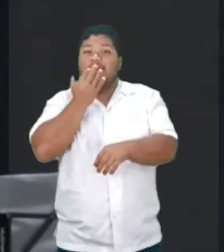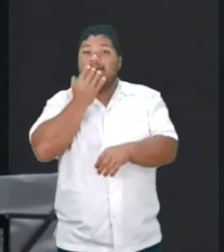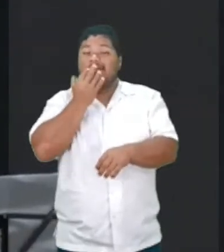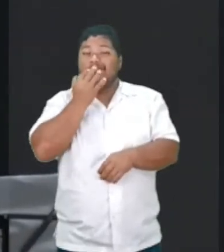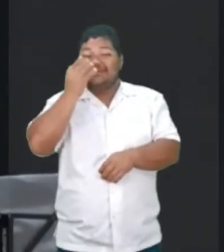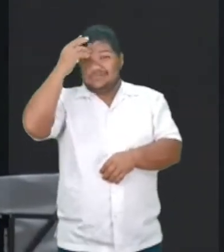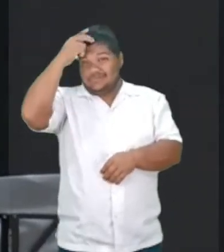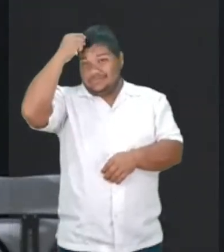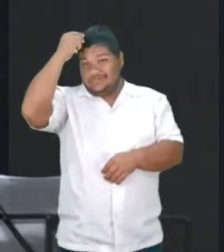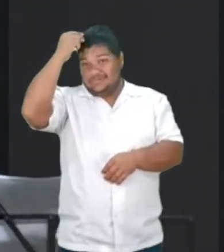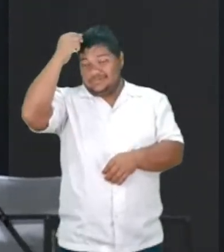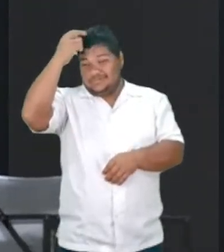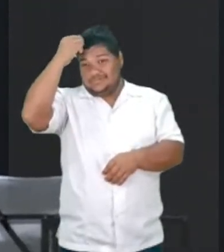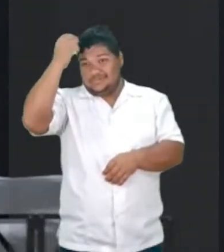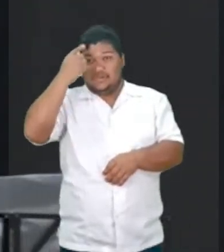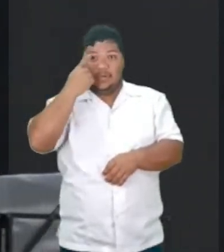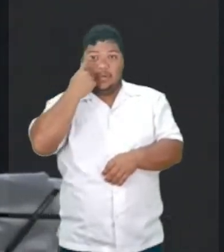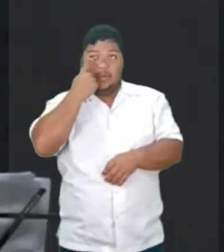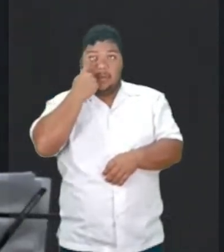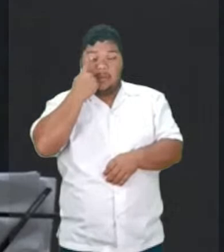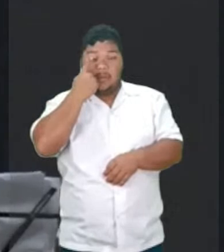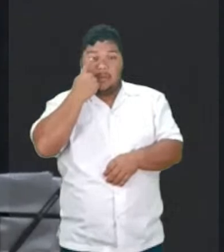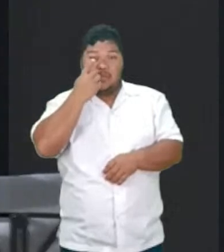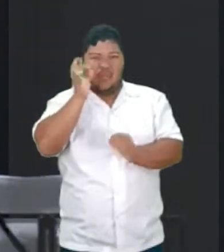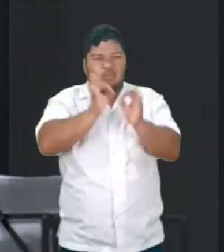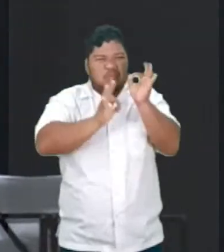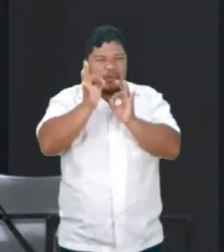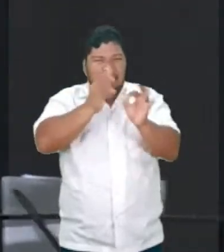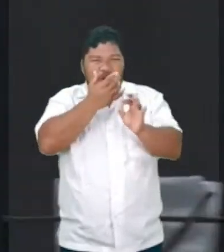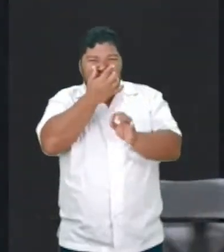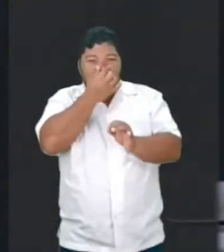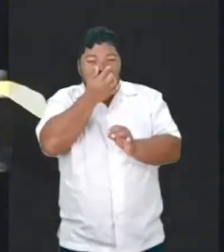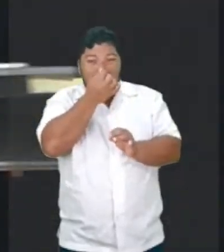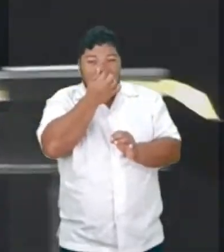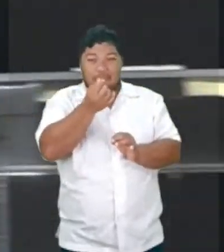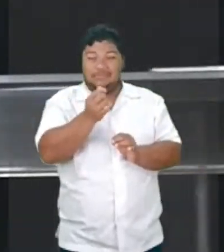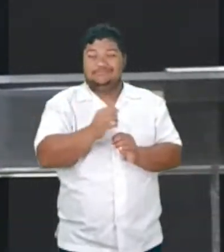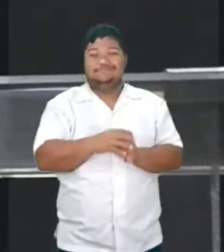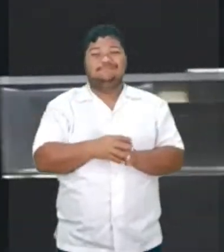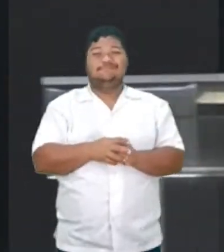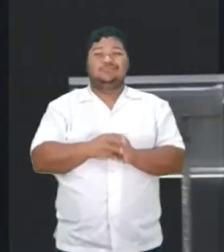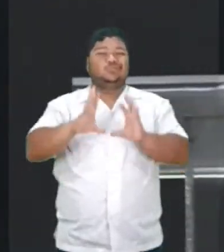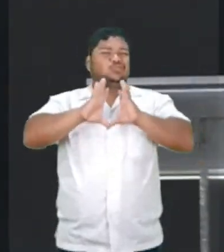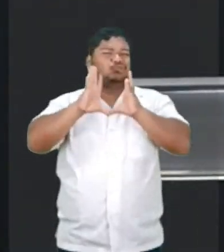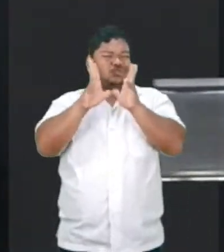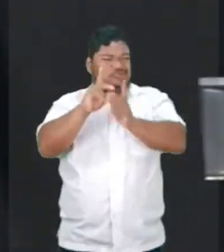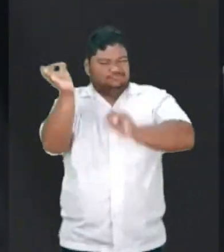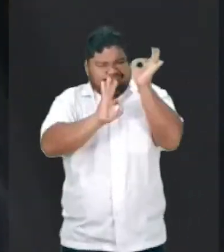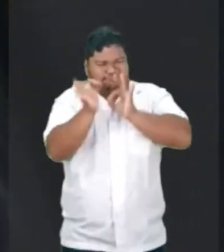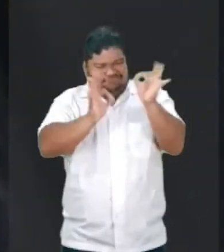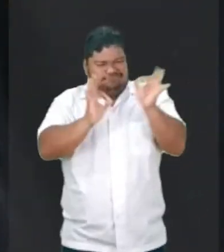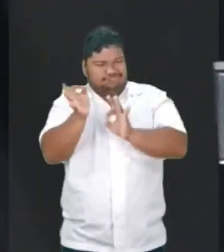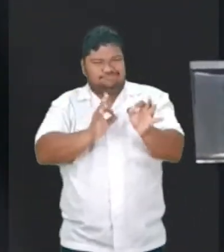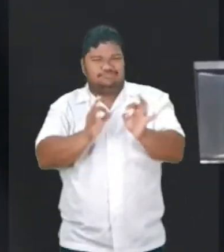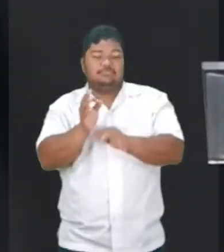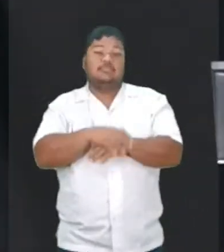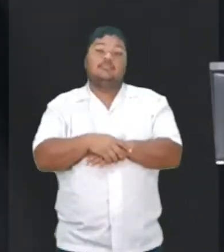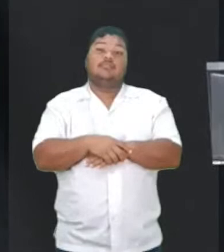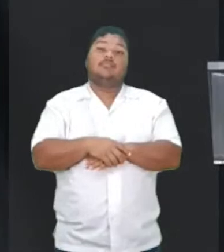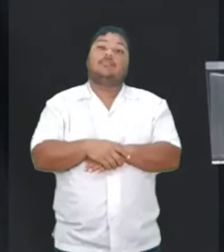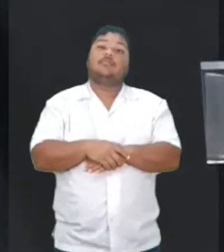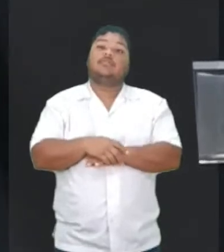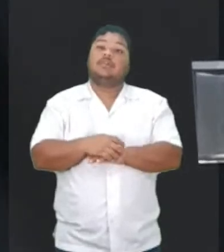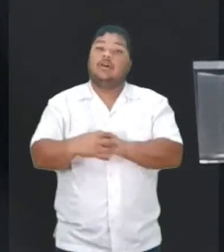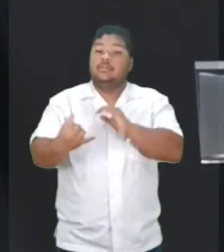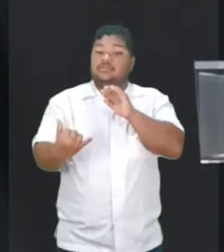ter, a cor dos seus olhos, o formato do seu nariz, tudo direitinho está ali. Tudo ali. As